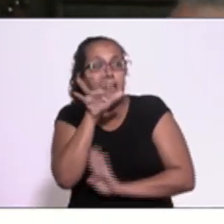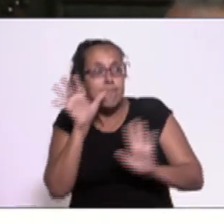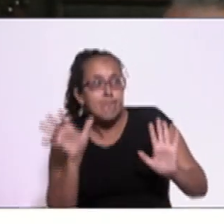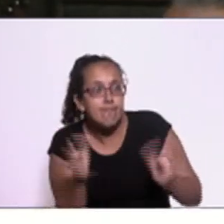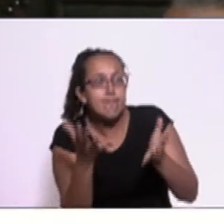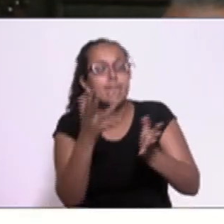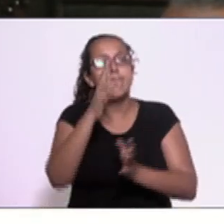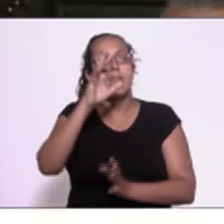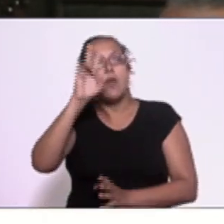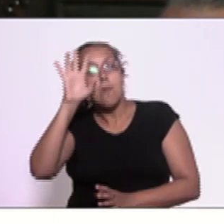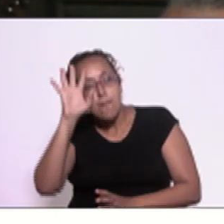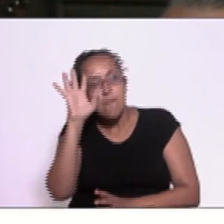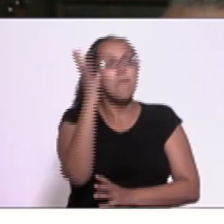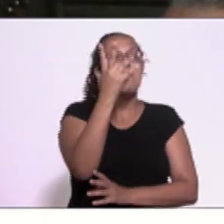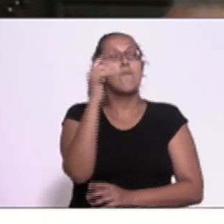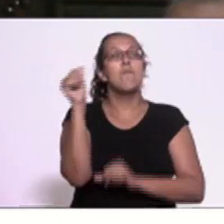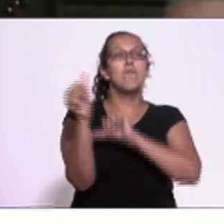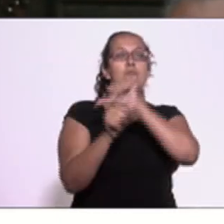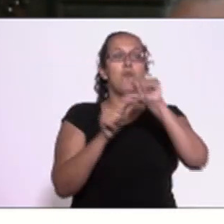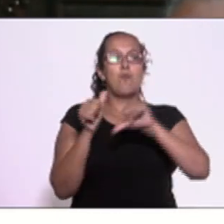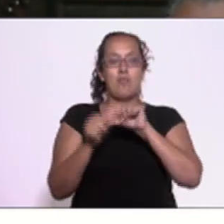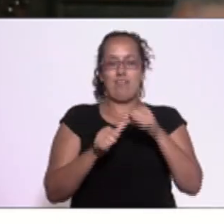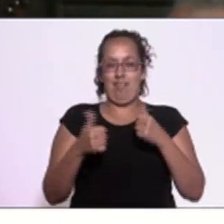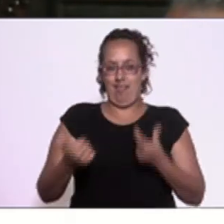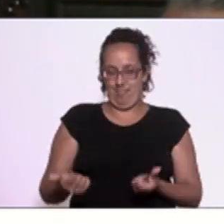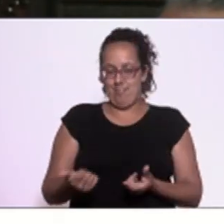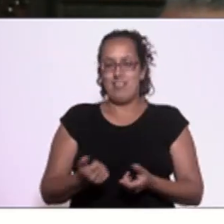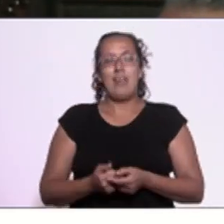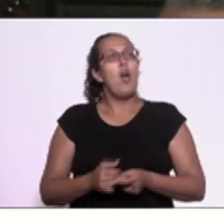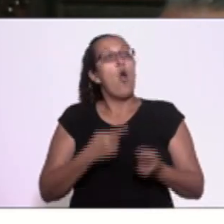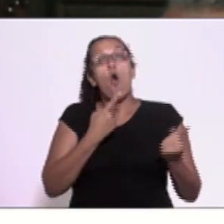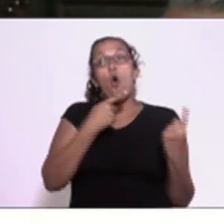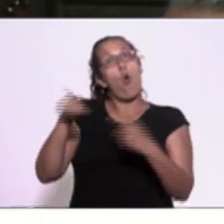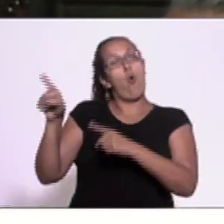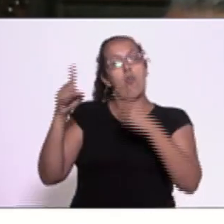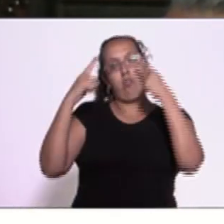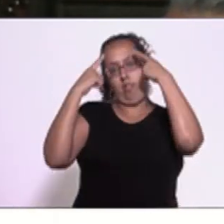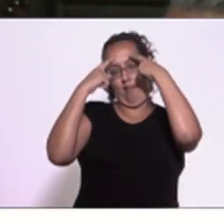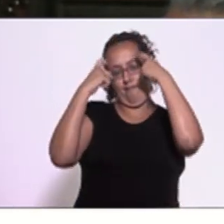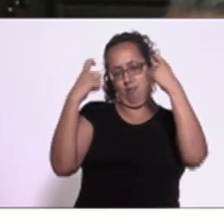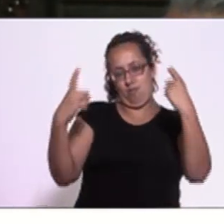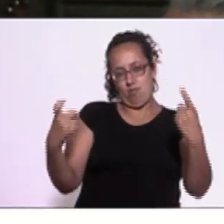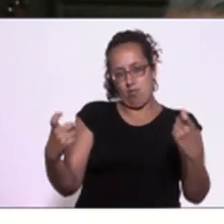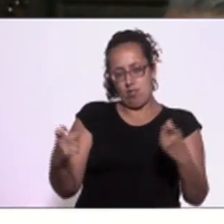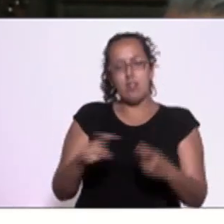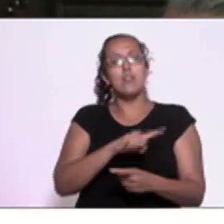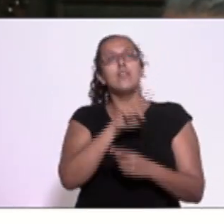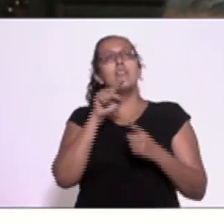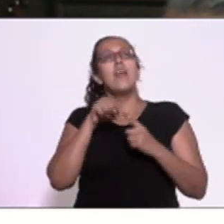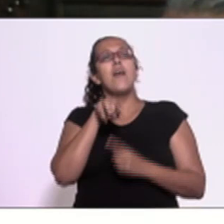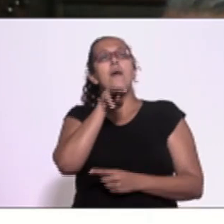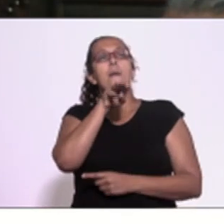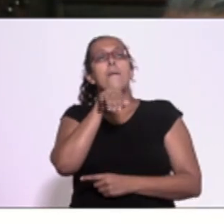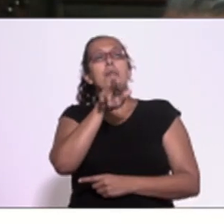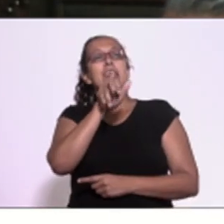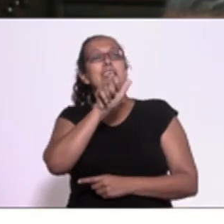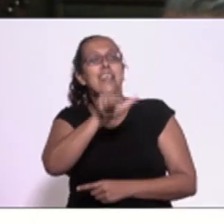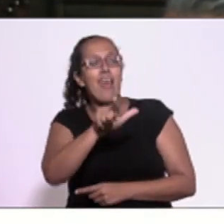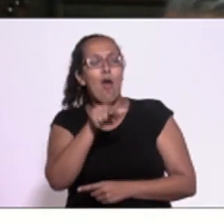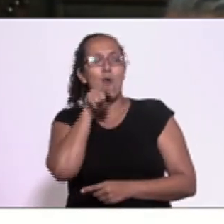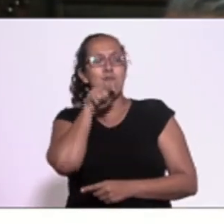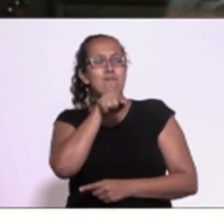convencimento, alheias a qualquer recurso à violência. Miguel Lemos e Teixeira Mendes